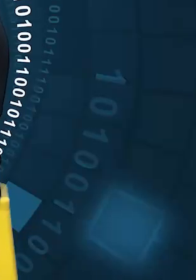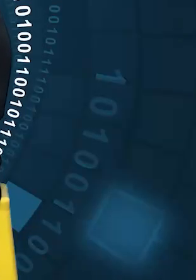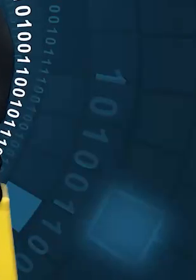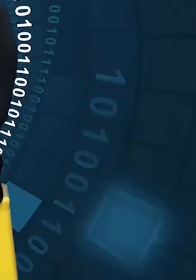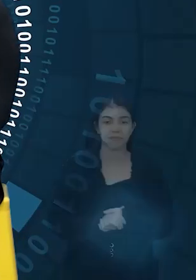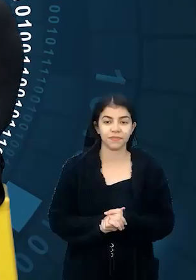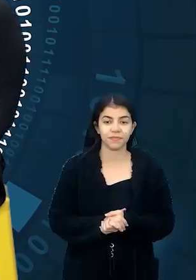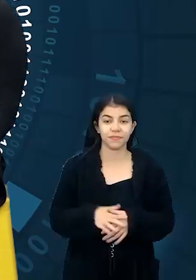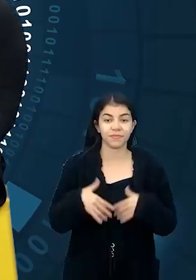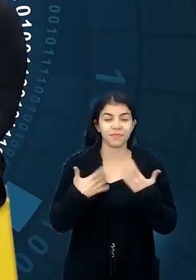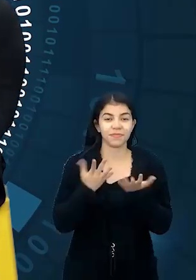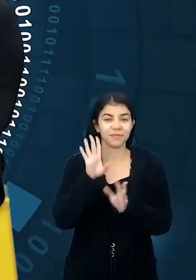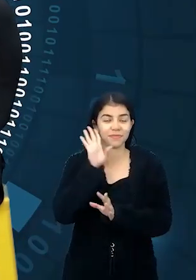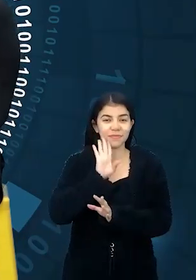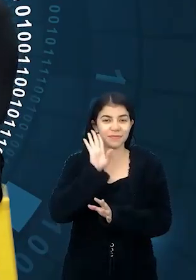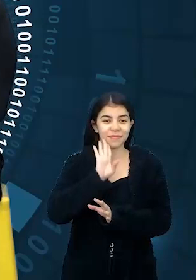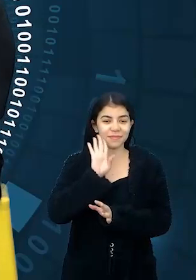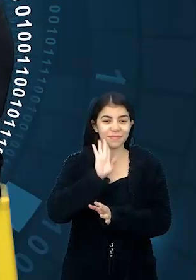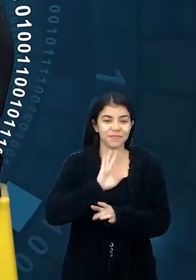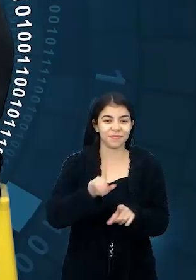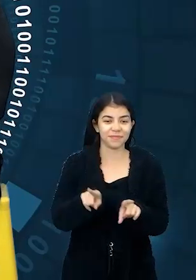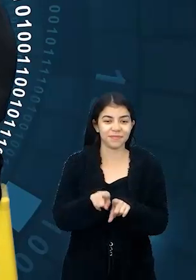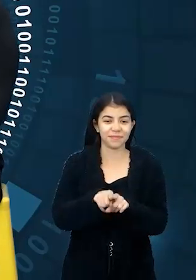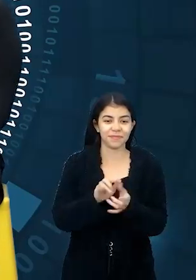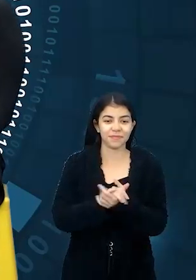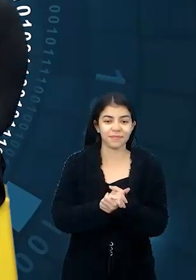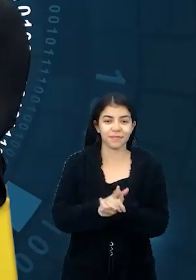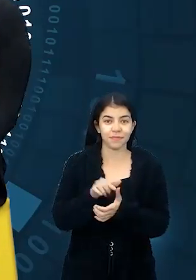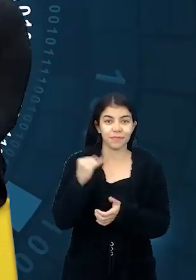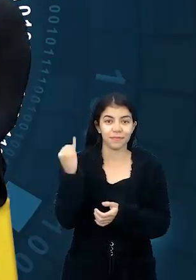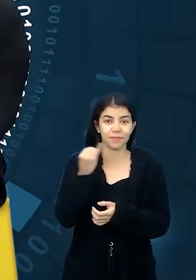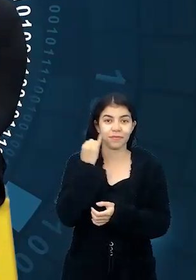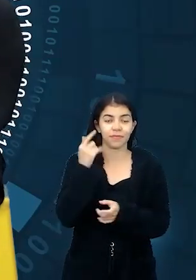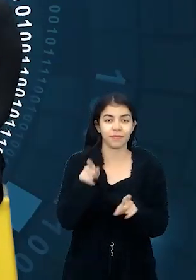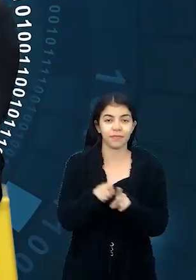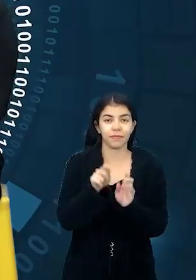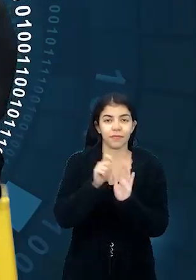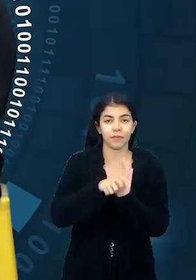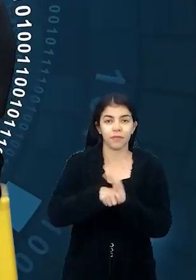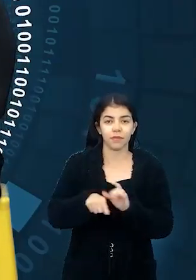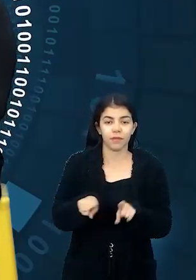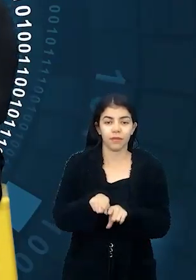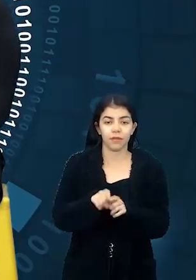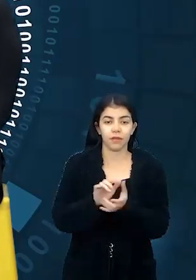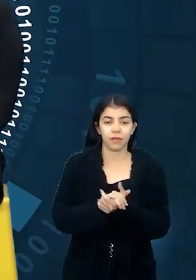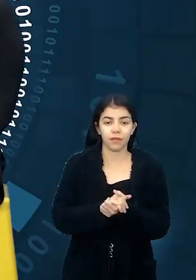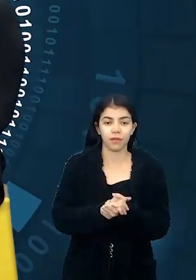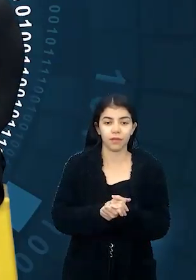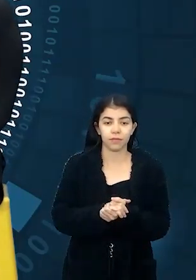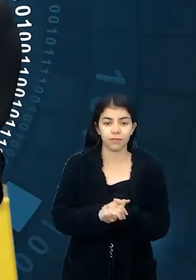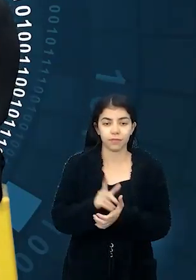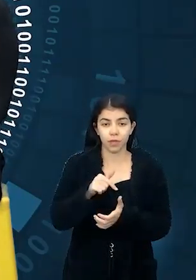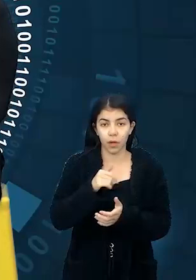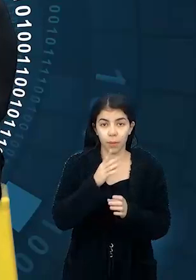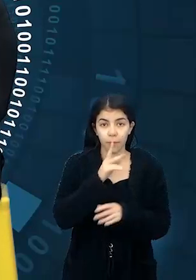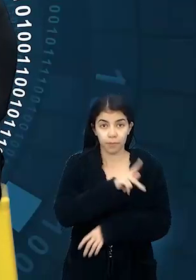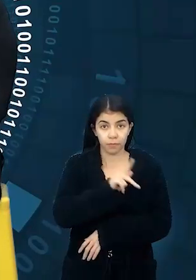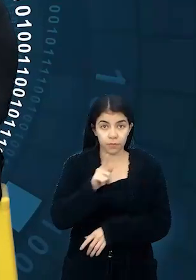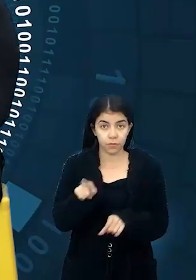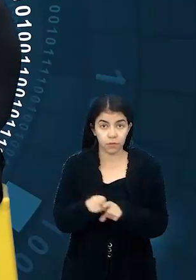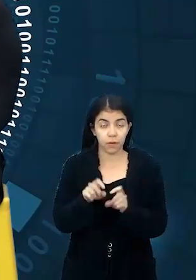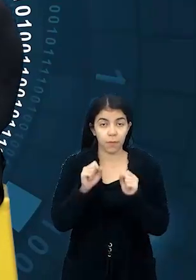Que joia! É isso aí, né, Sim, Ana? o diário de bordo é super importante. Né? É uma ferramenta super importante para que o professor possa